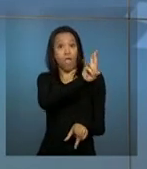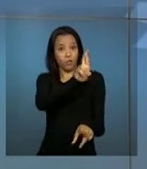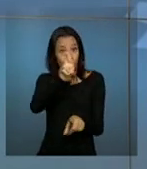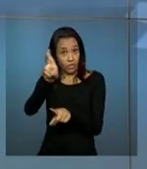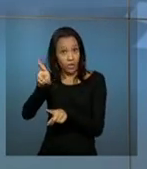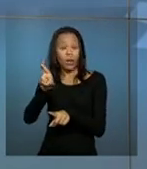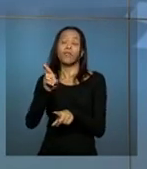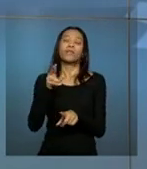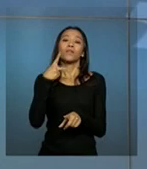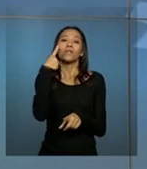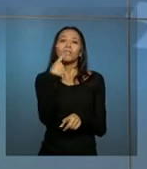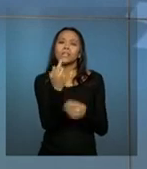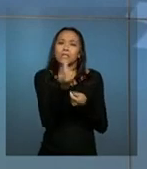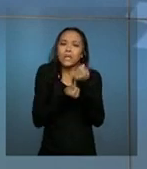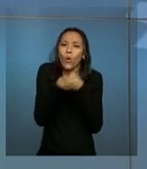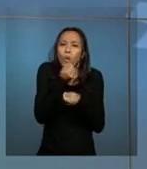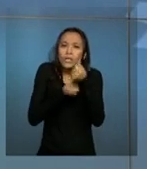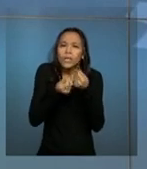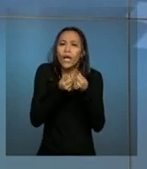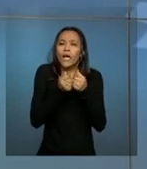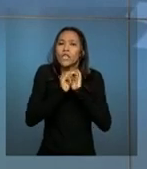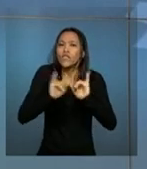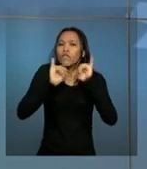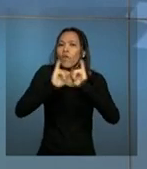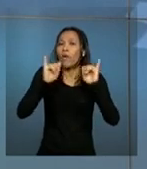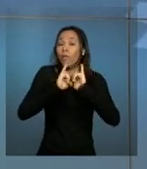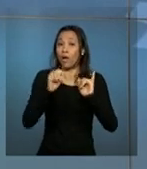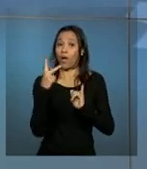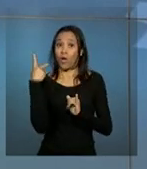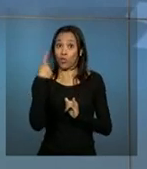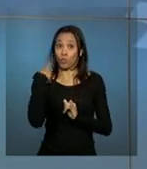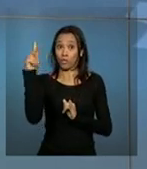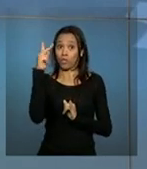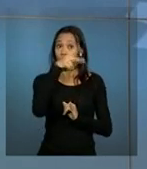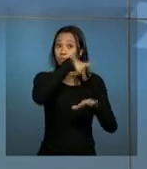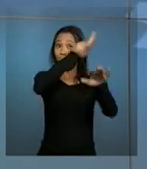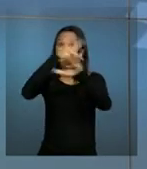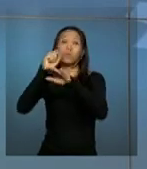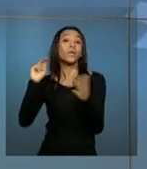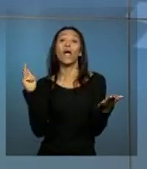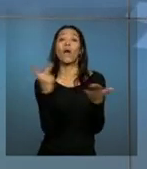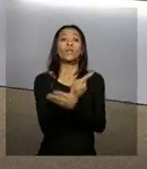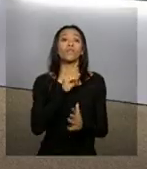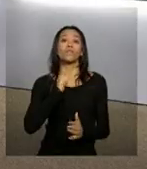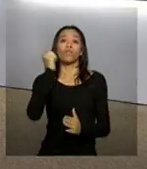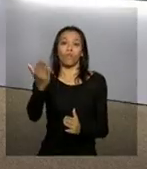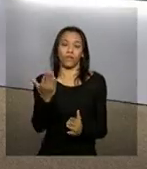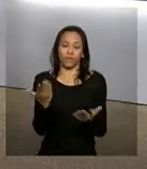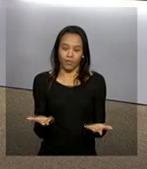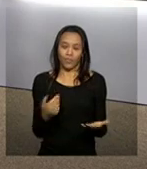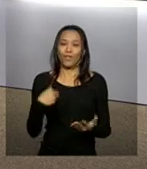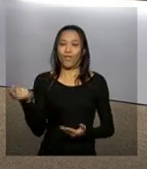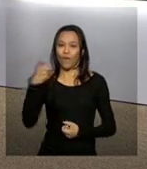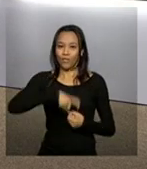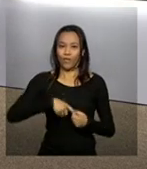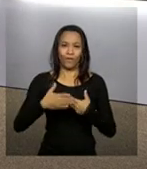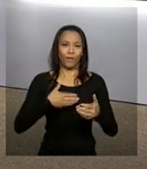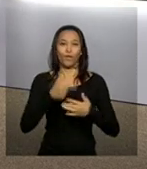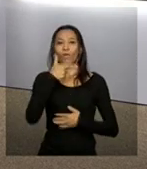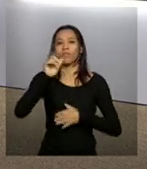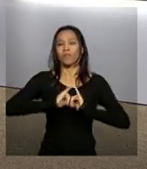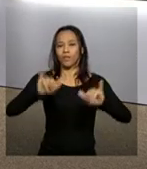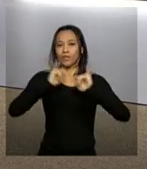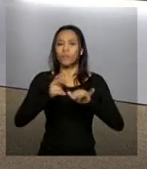por representar, negociar e informar o seu país do que acontece no exterior. E nós podemos voltar a qualquer momento